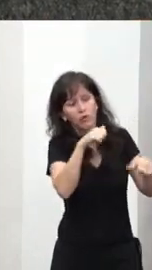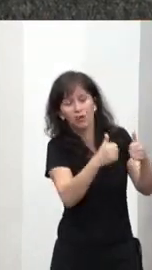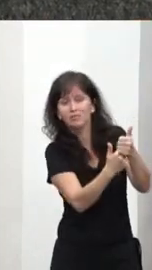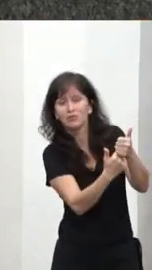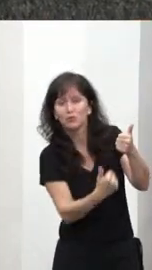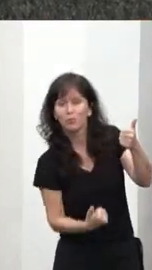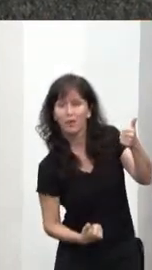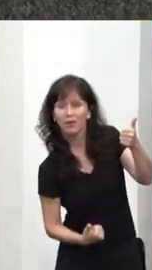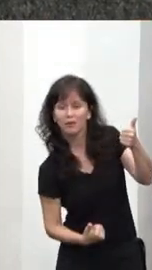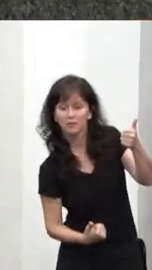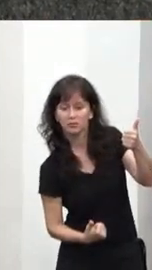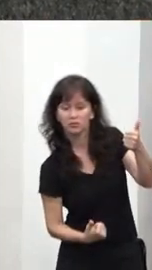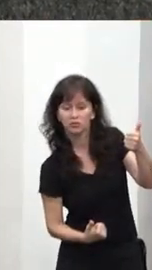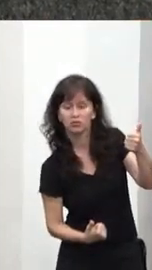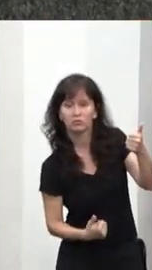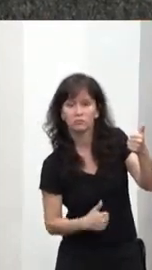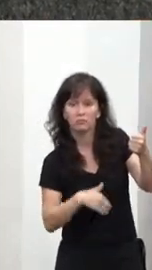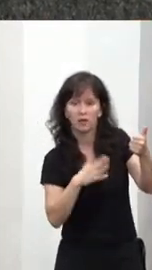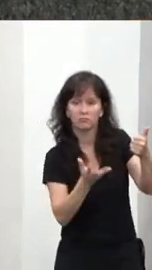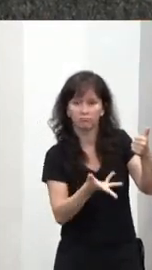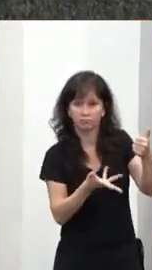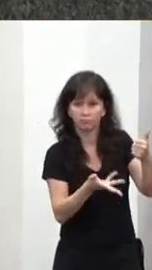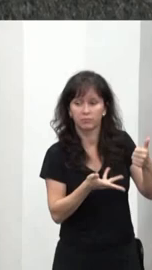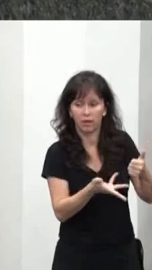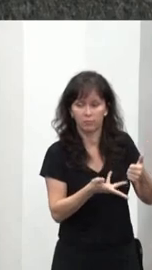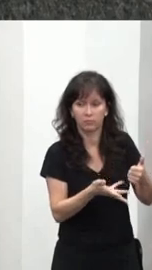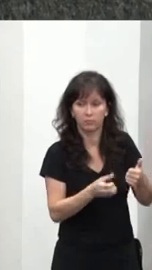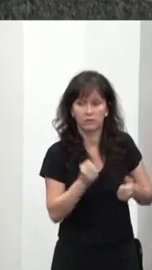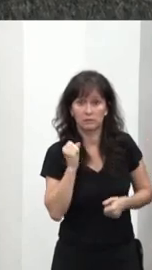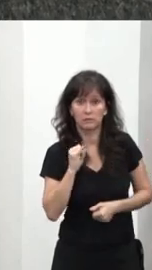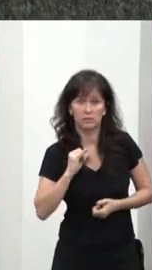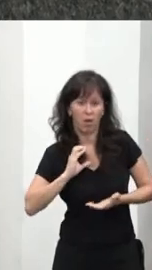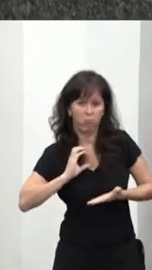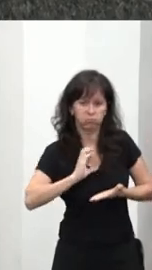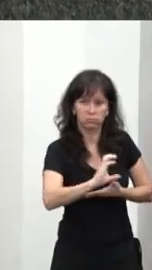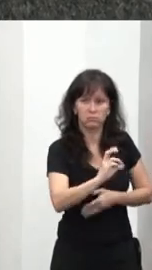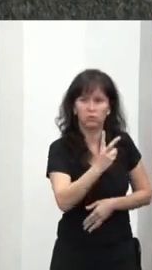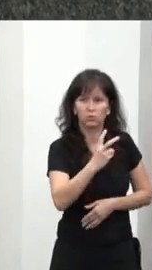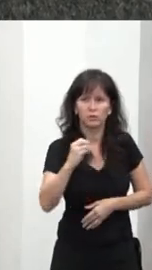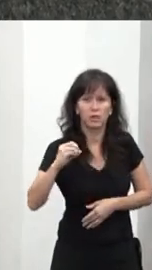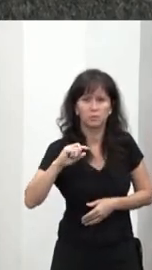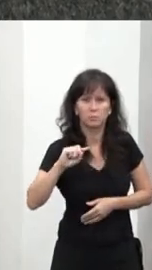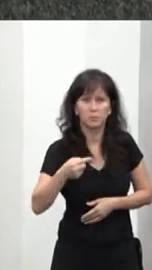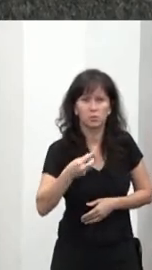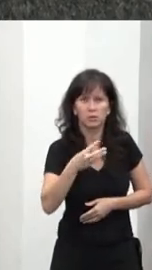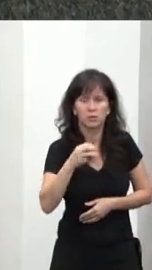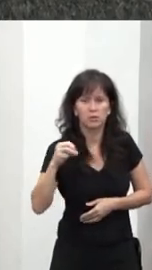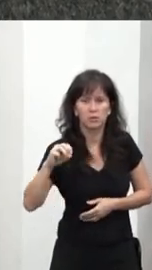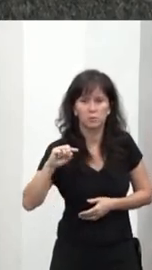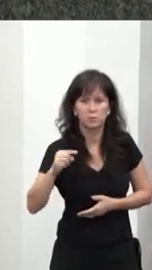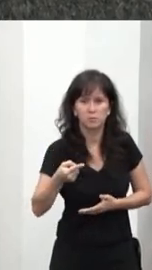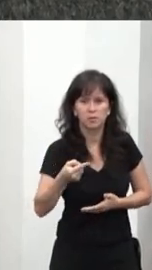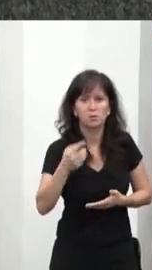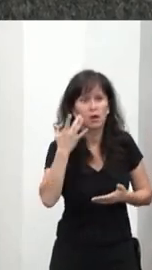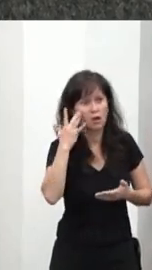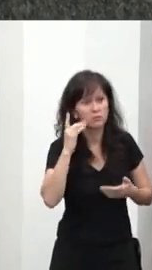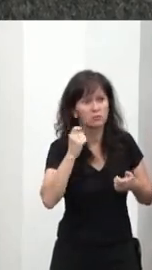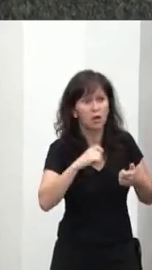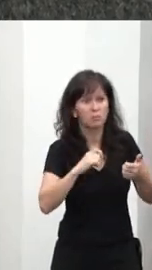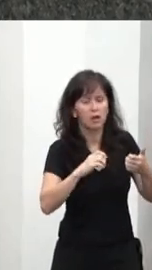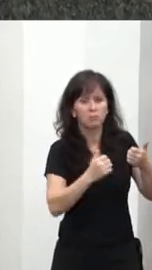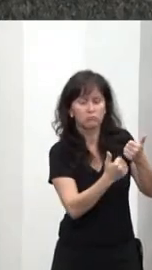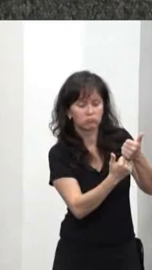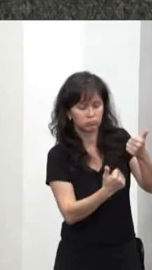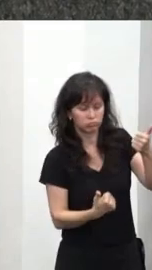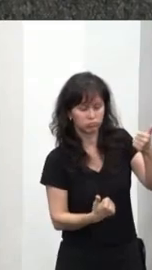ágil ou se for muito dinheiro porque se fosse sei lá 200 300 mil para o estado acho que é a lógica suplente mas sei lá